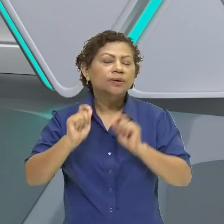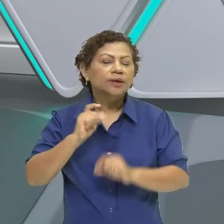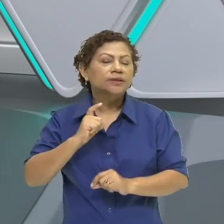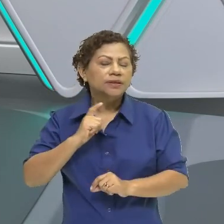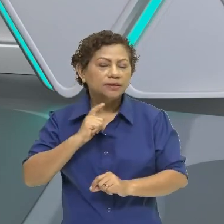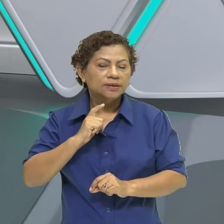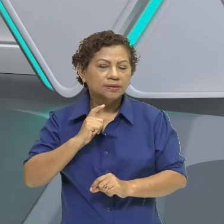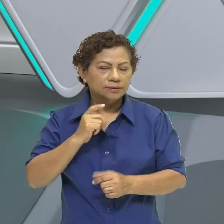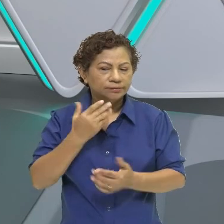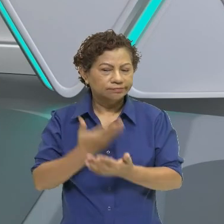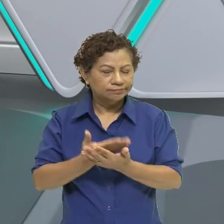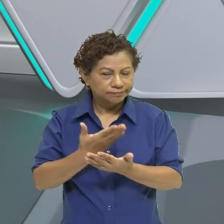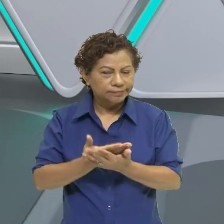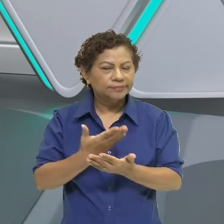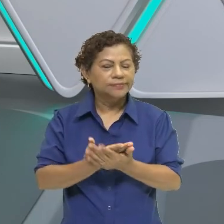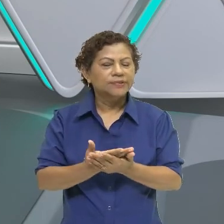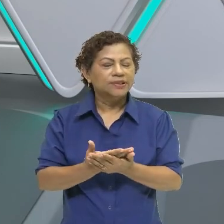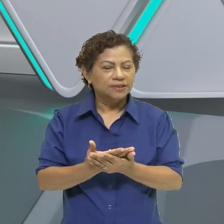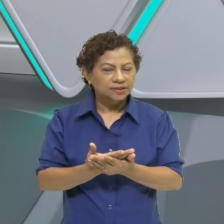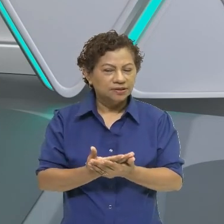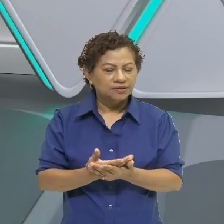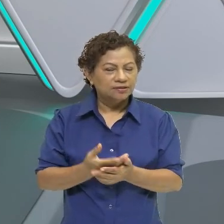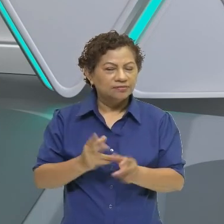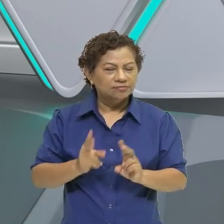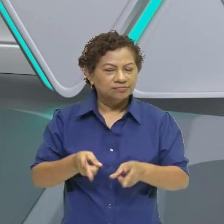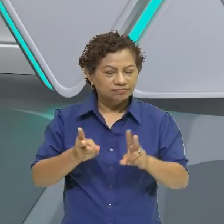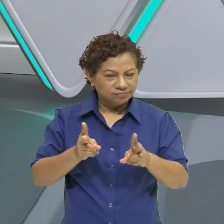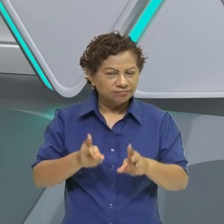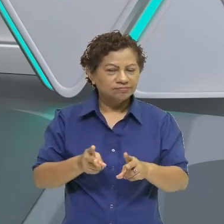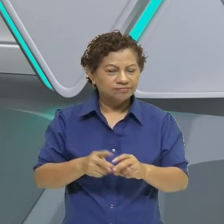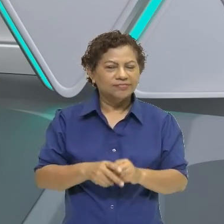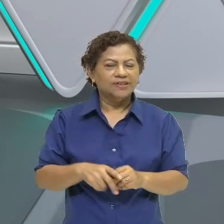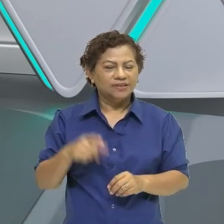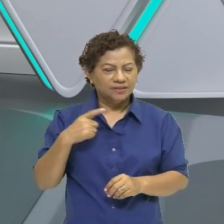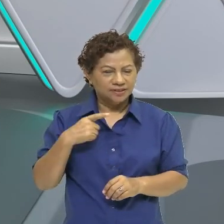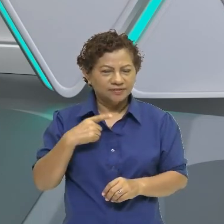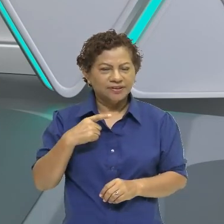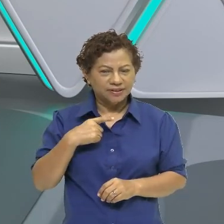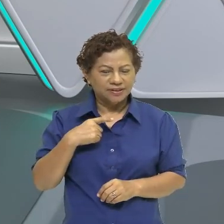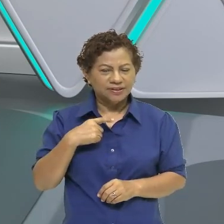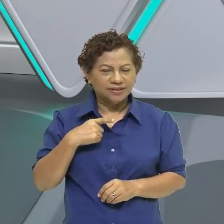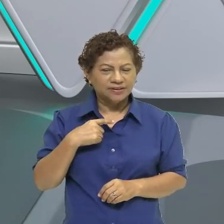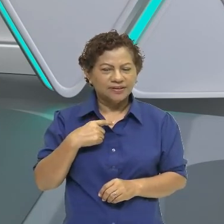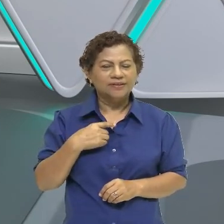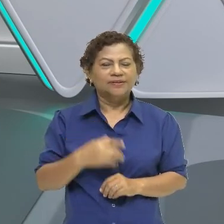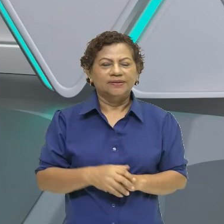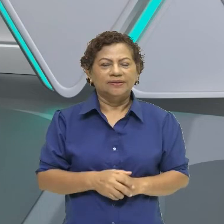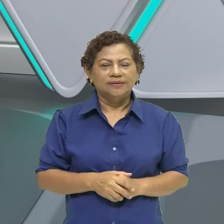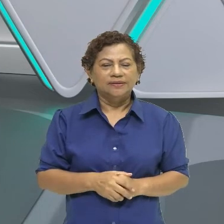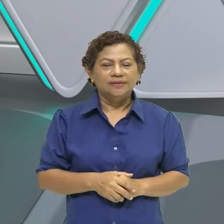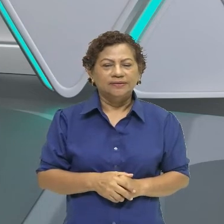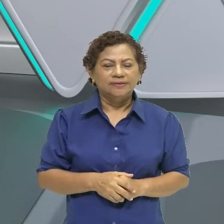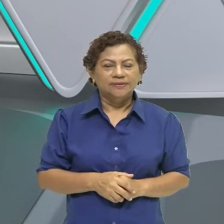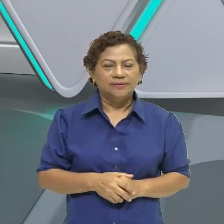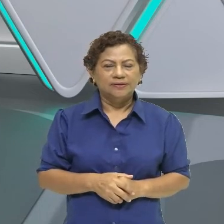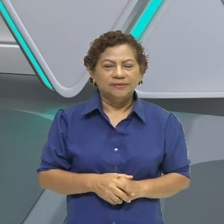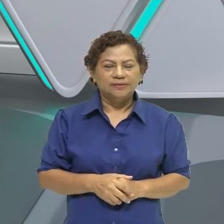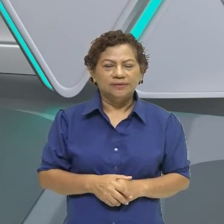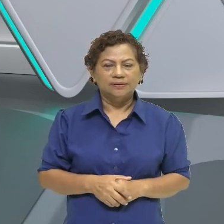Aula assíncrona, não é isso? Nós vamos ter aula assíncrona. Por favor, professores presenciais, não esqueçam.